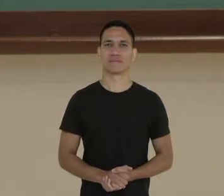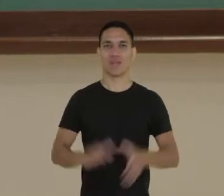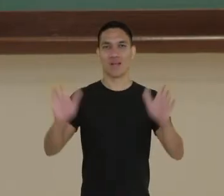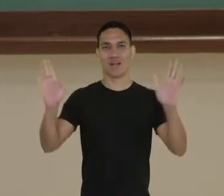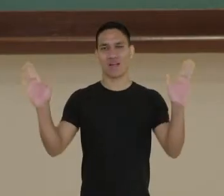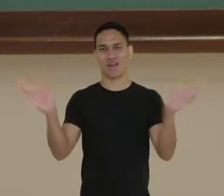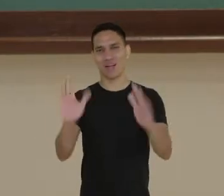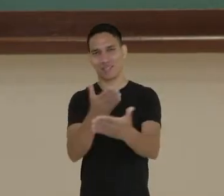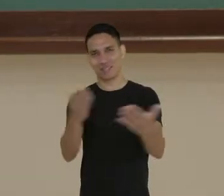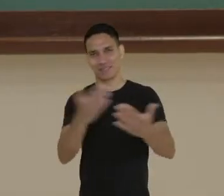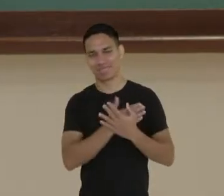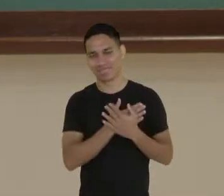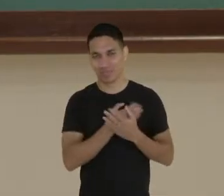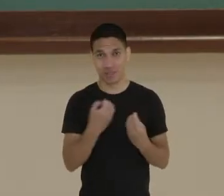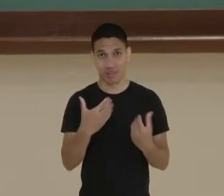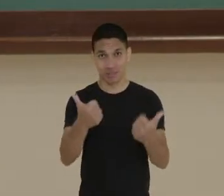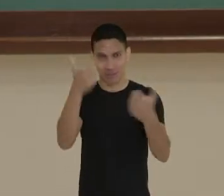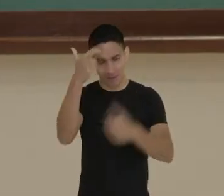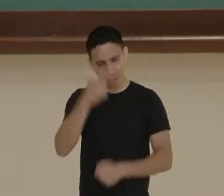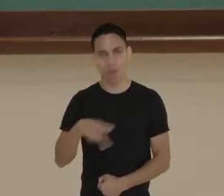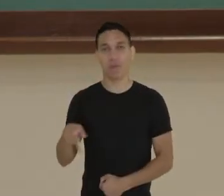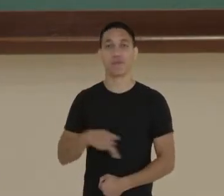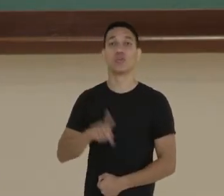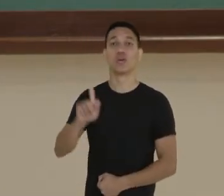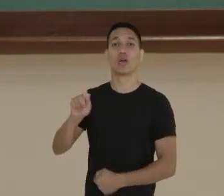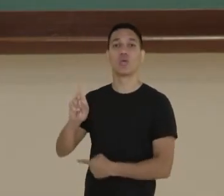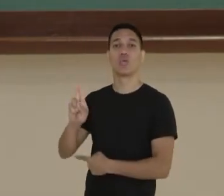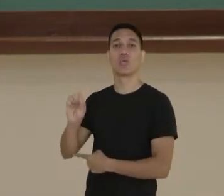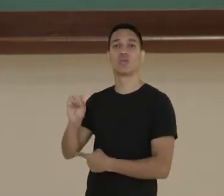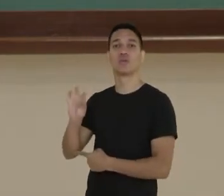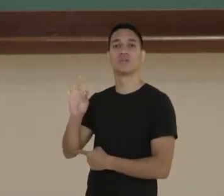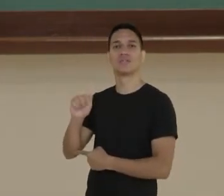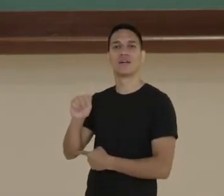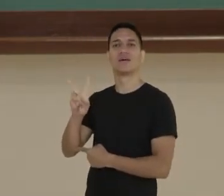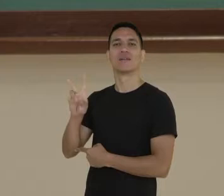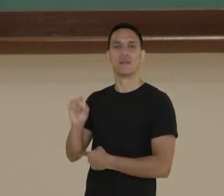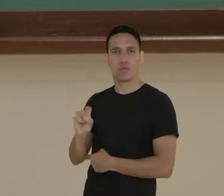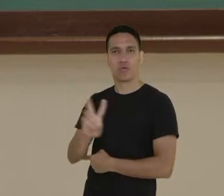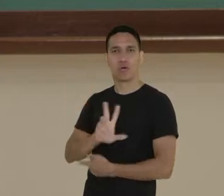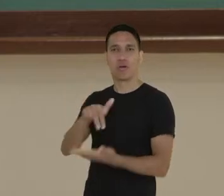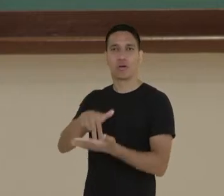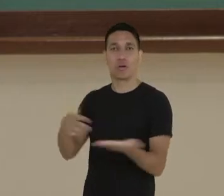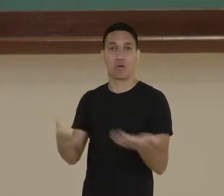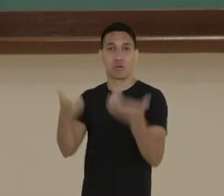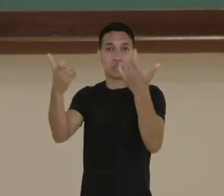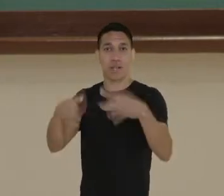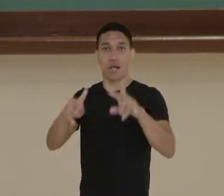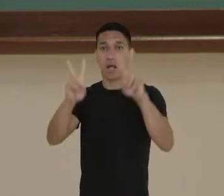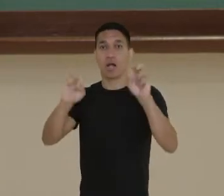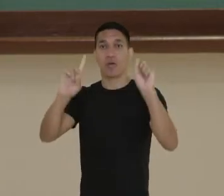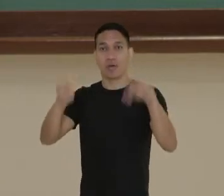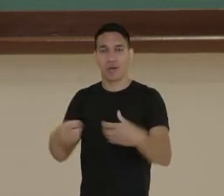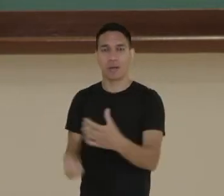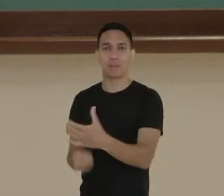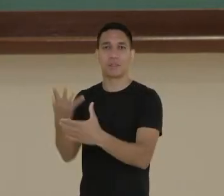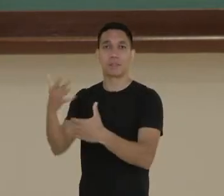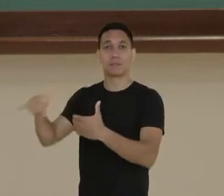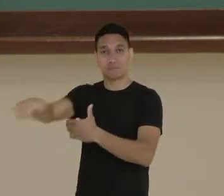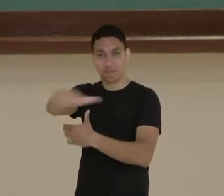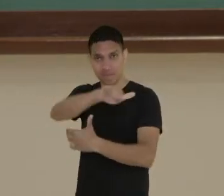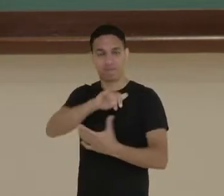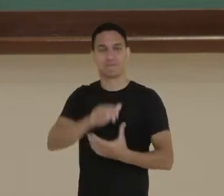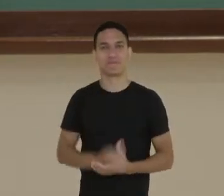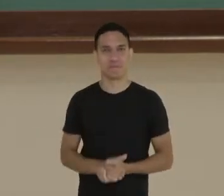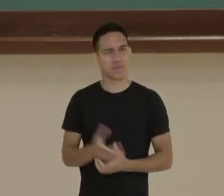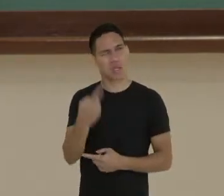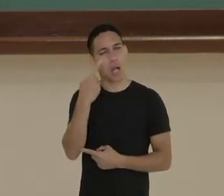Fala, meus queridos, tudo bem com vocês? Quem está falando aqui é o professor Gustavo Trivader e hoje nós vamos falar sobre matriz energética.